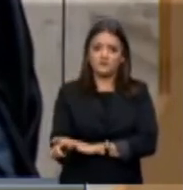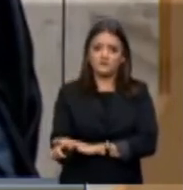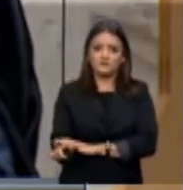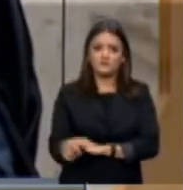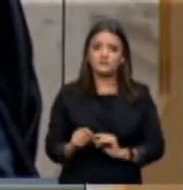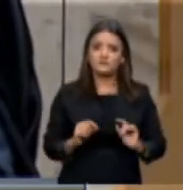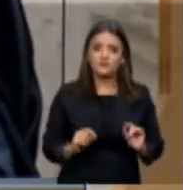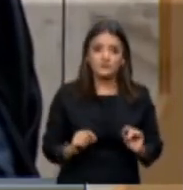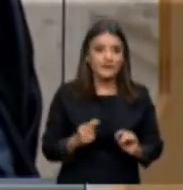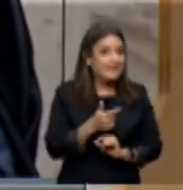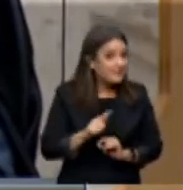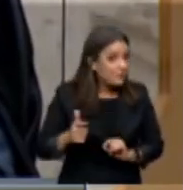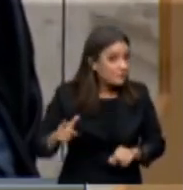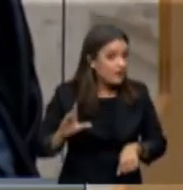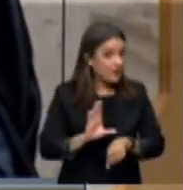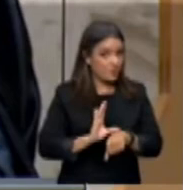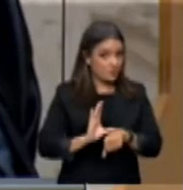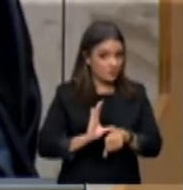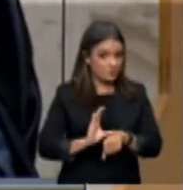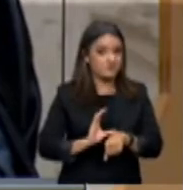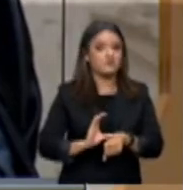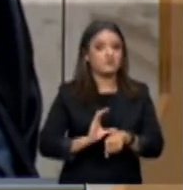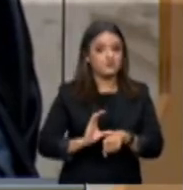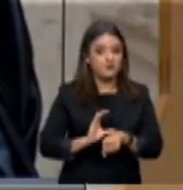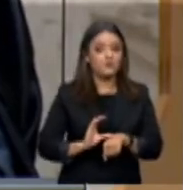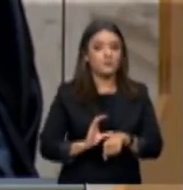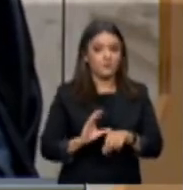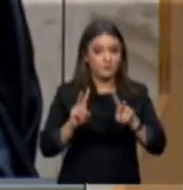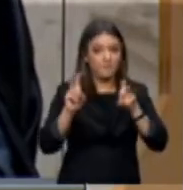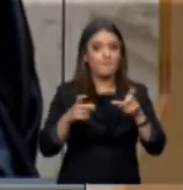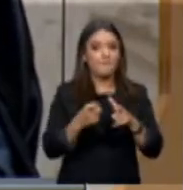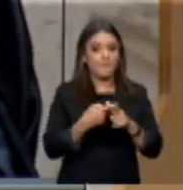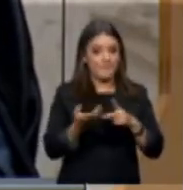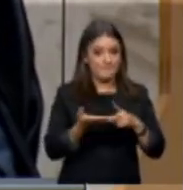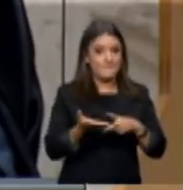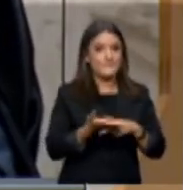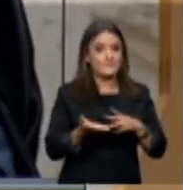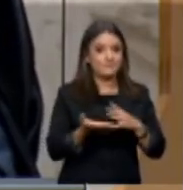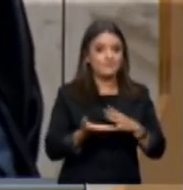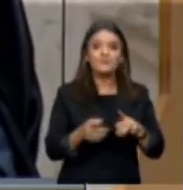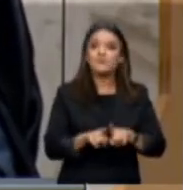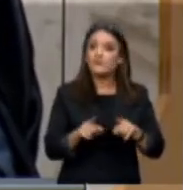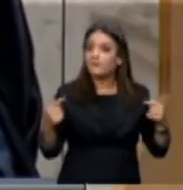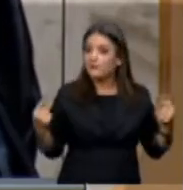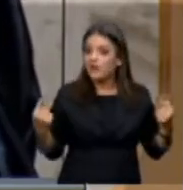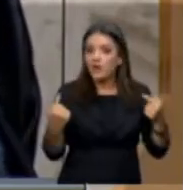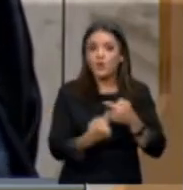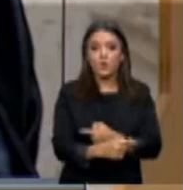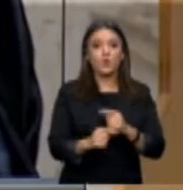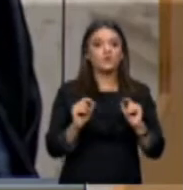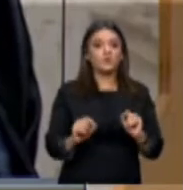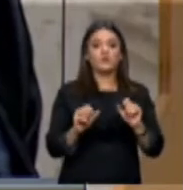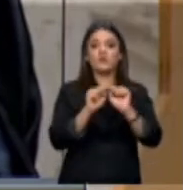de não previsto nas regras constitucionais sobre o precatório, vai na contramão da efetividade do